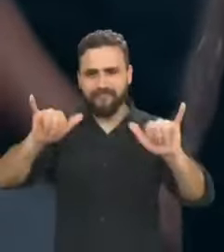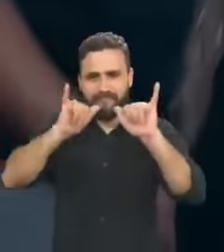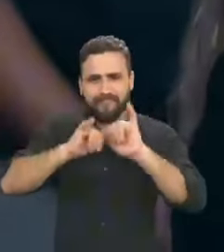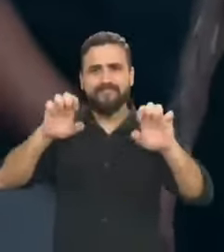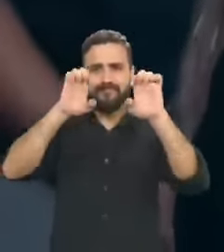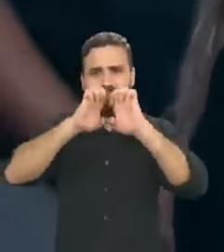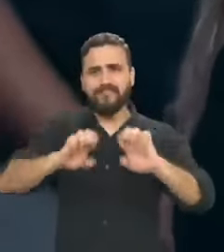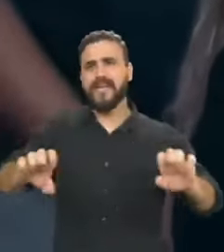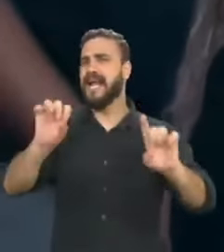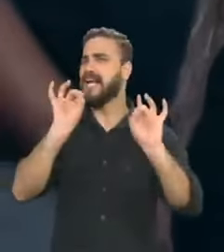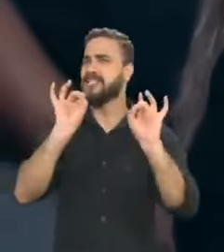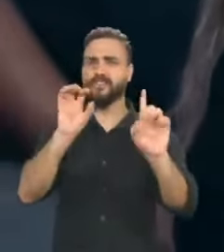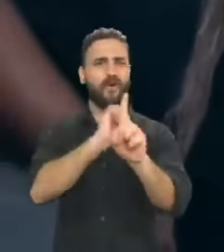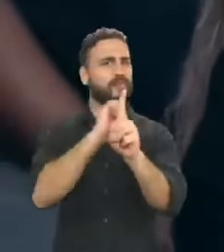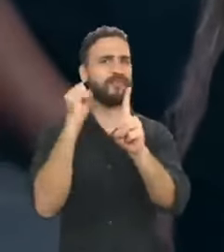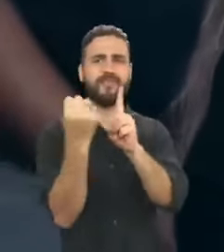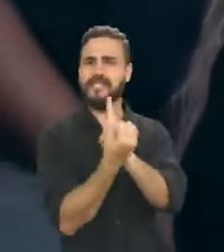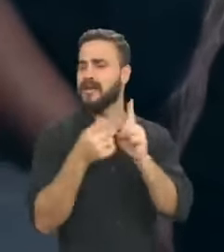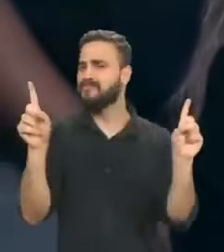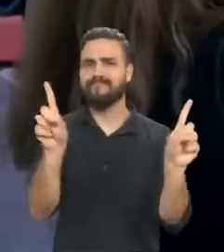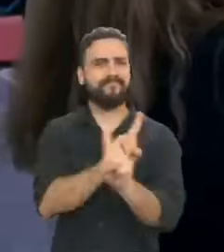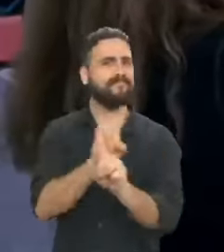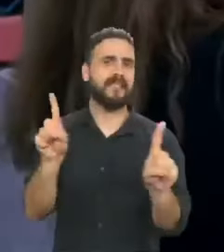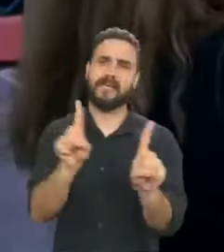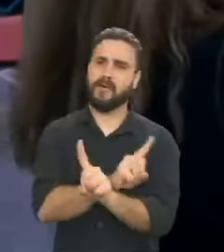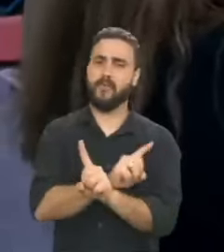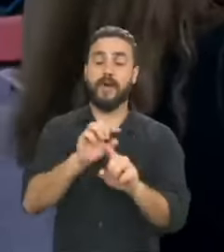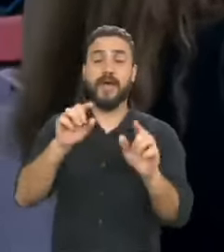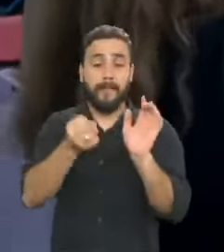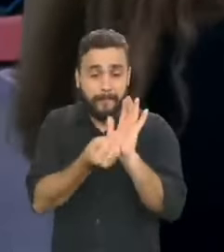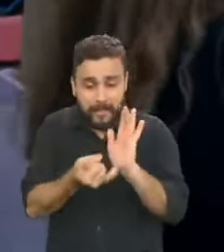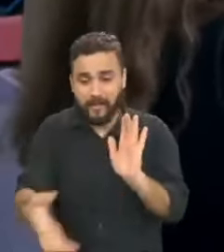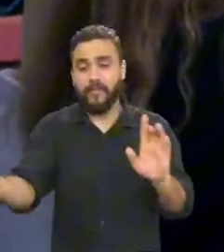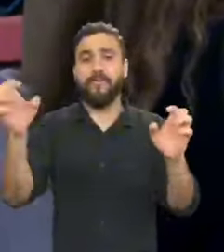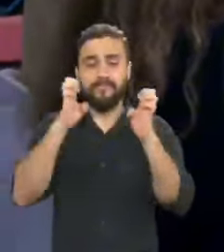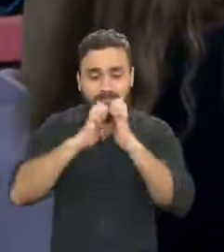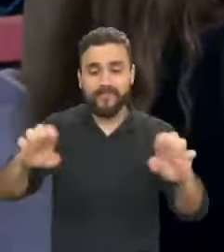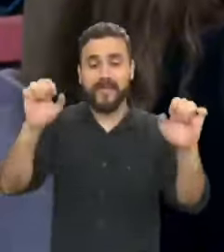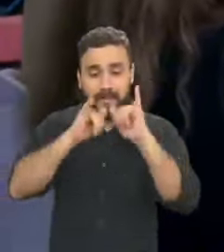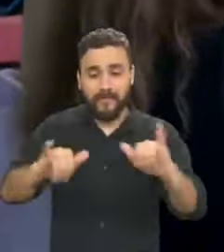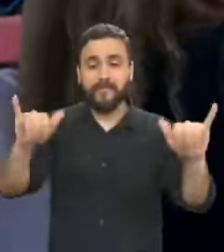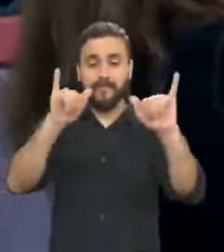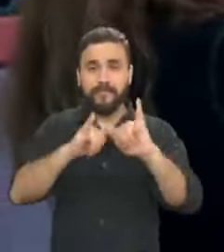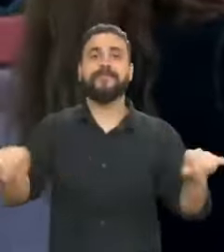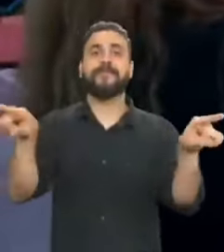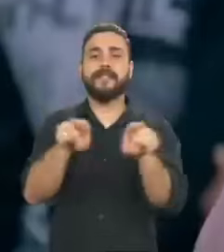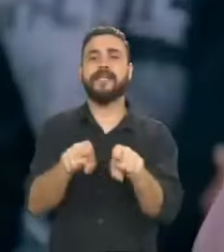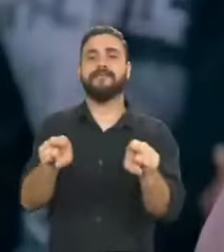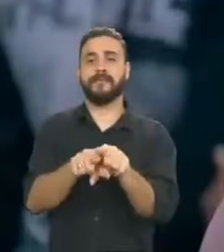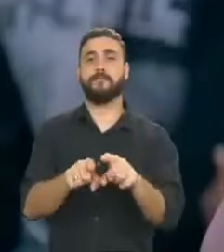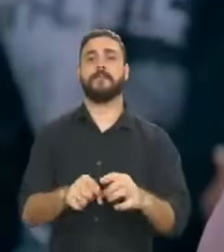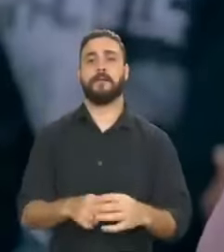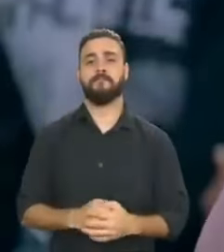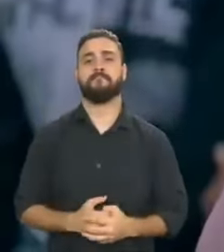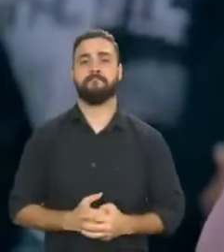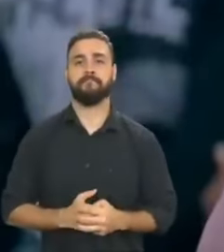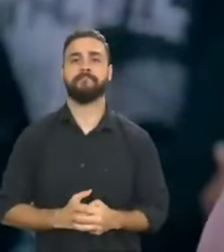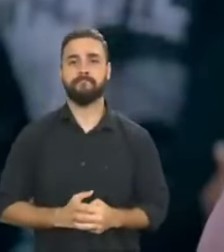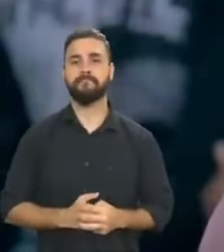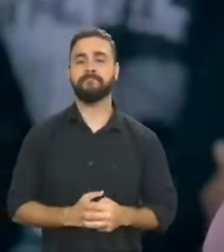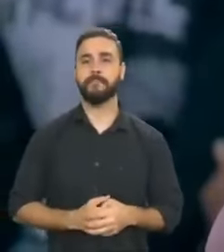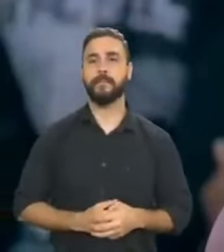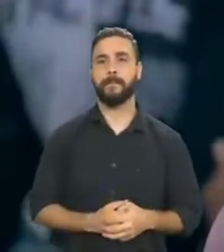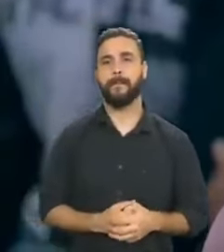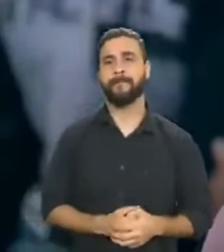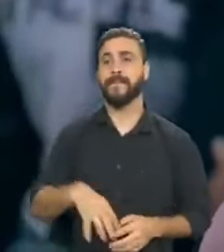católicos fizeram, que hoje eles são, alguns até assim, tiraram Deus mesmo da história e estão só ajudando. Que